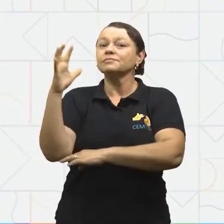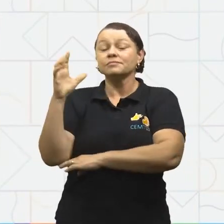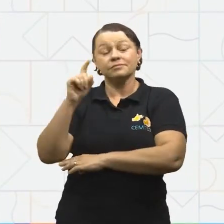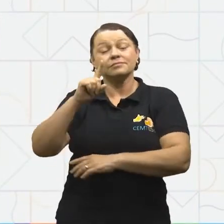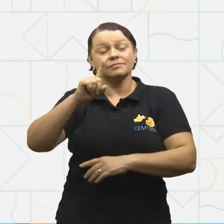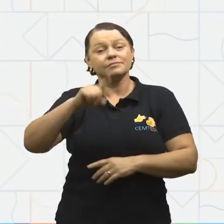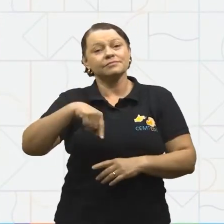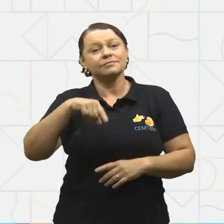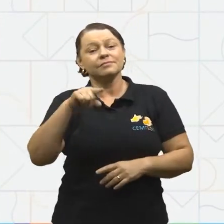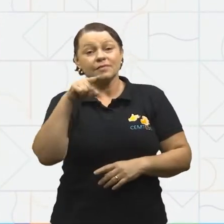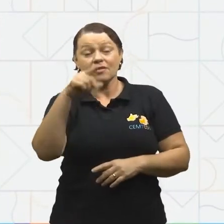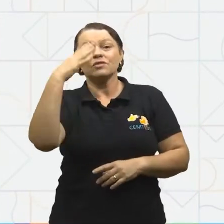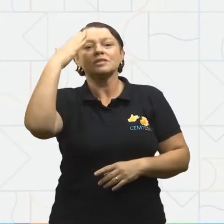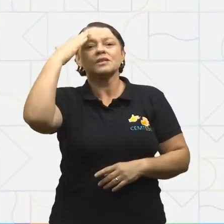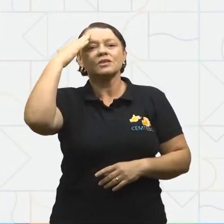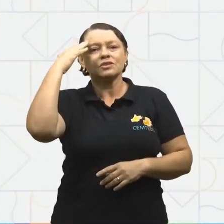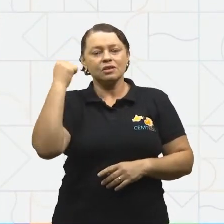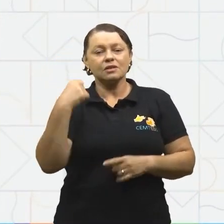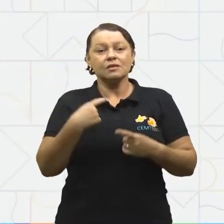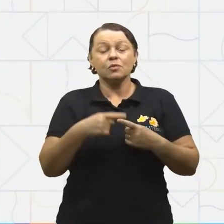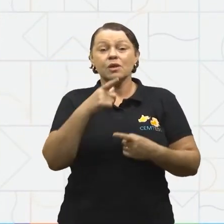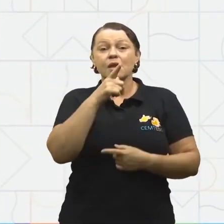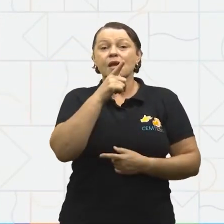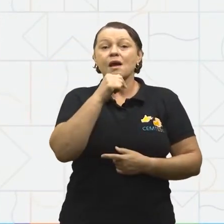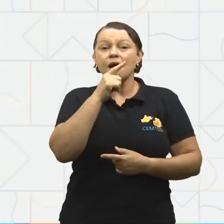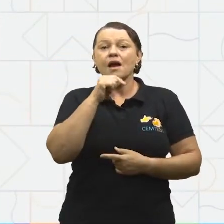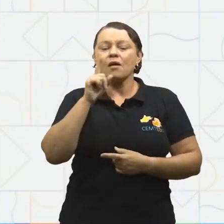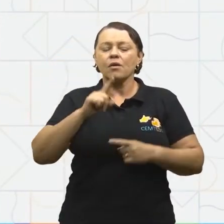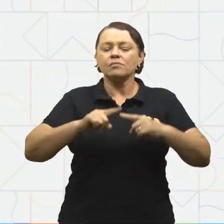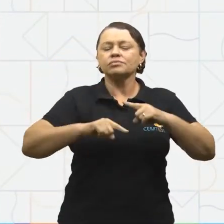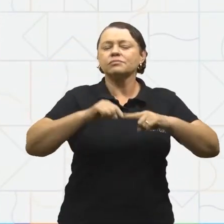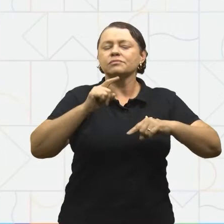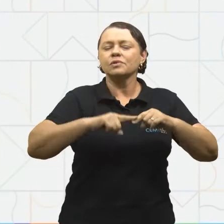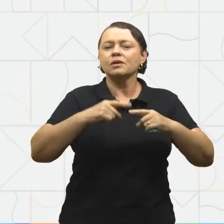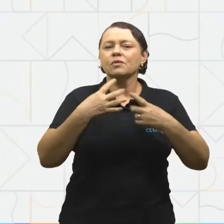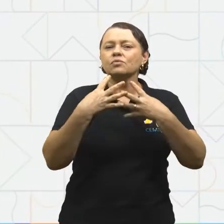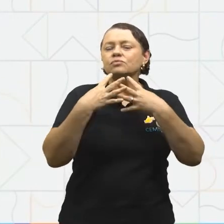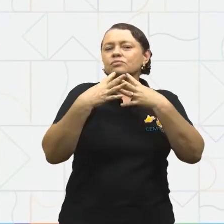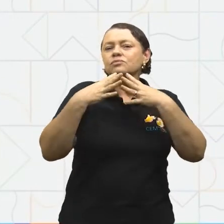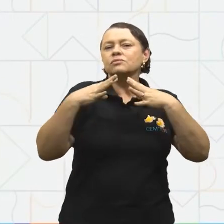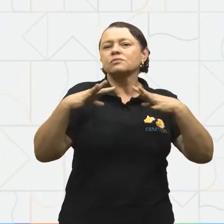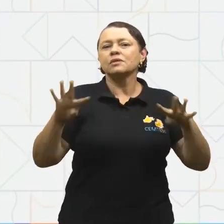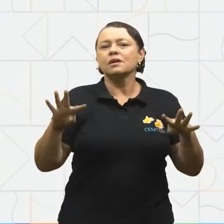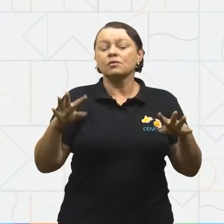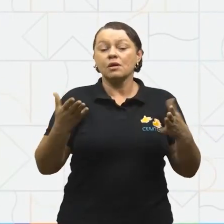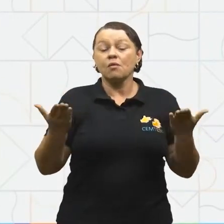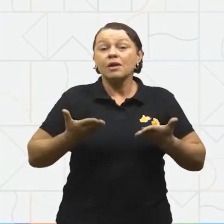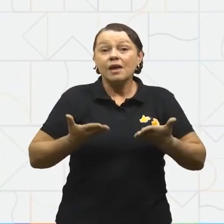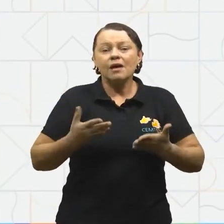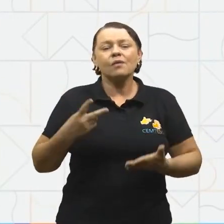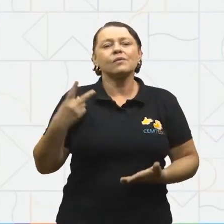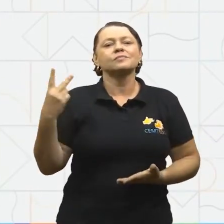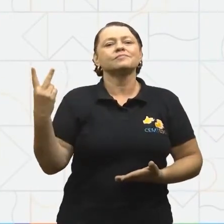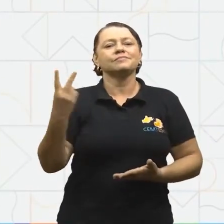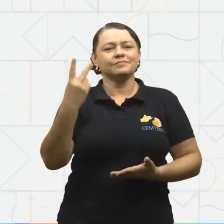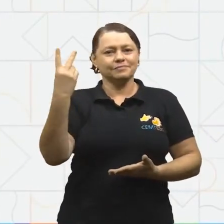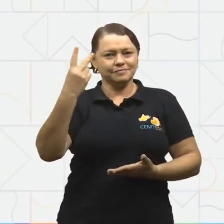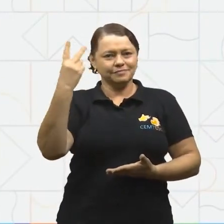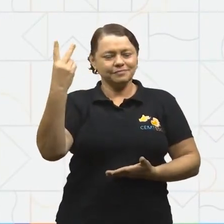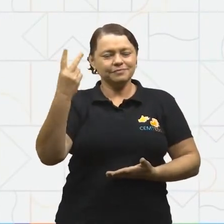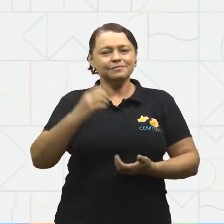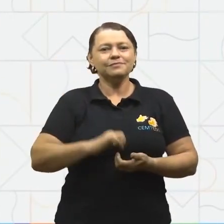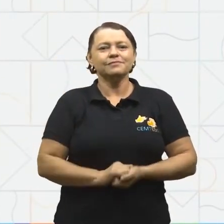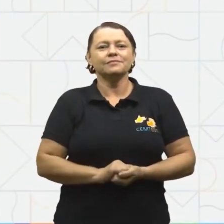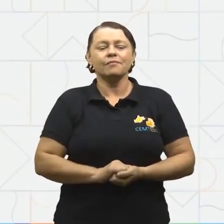aluno, você já sabe. A água é um recurso natural que só agora passamos a valorizar.